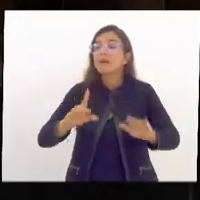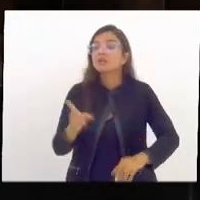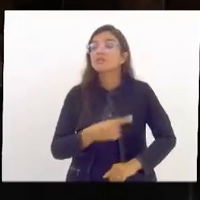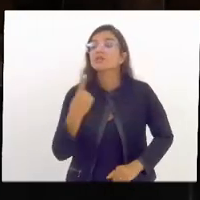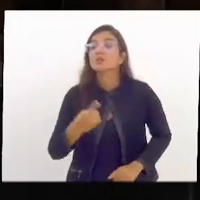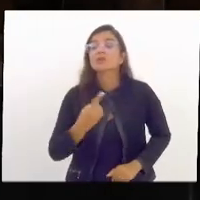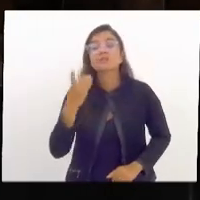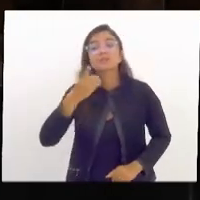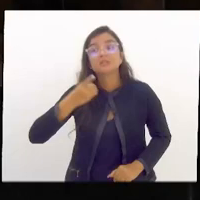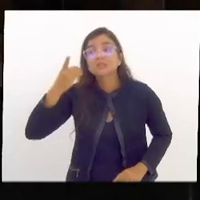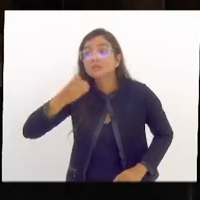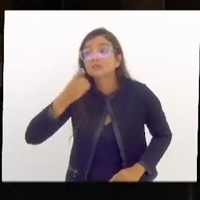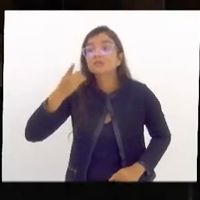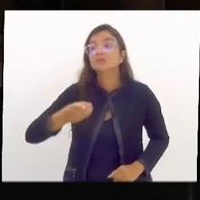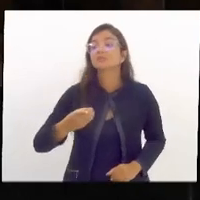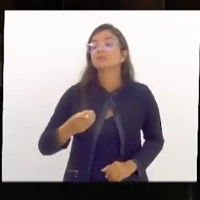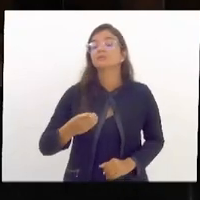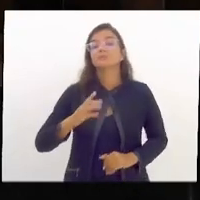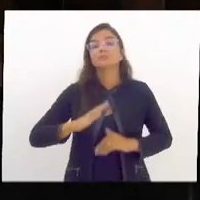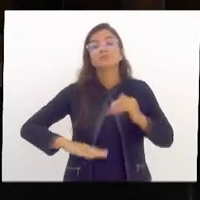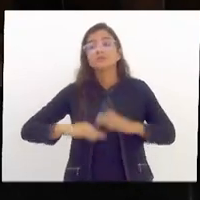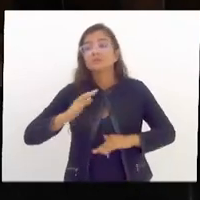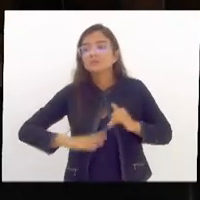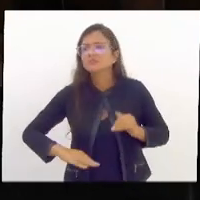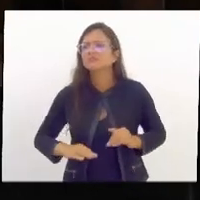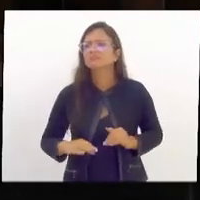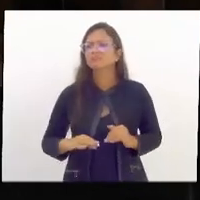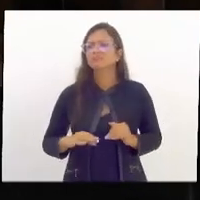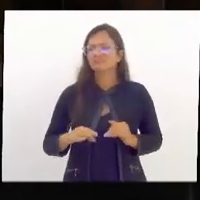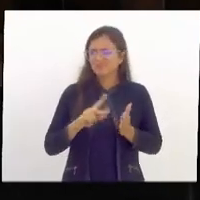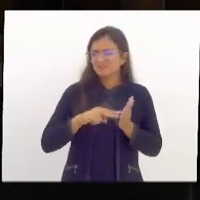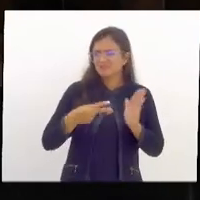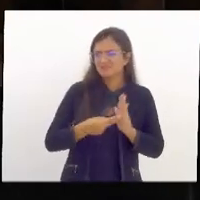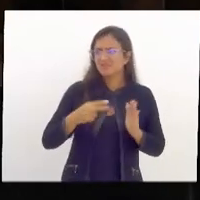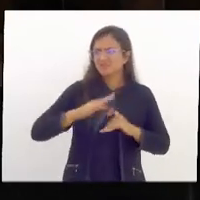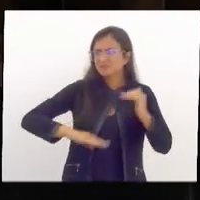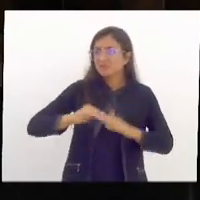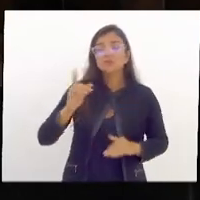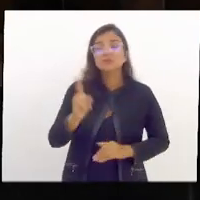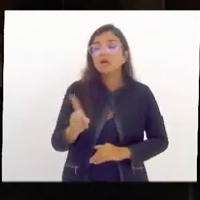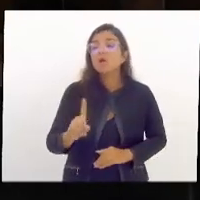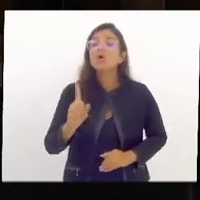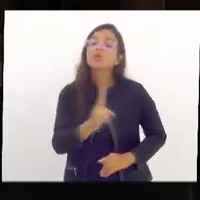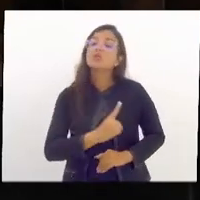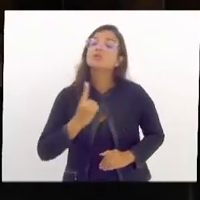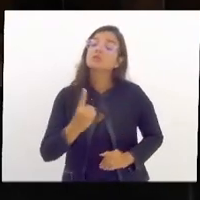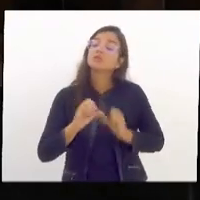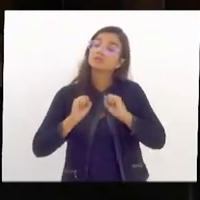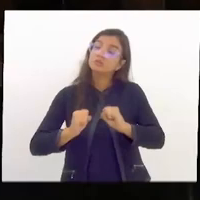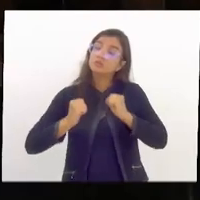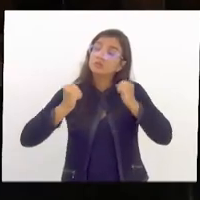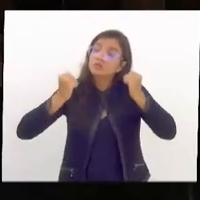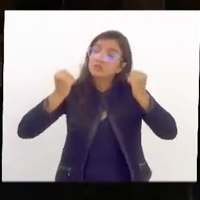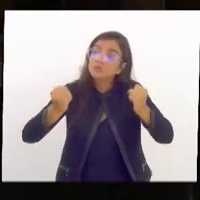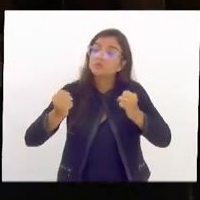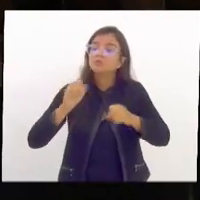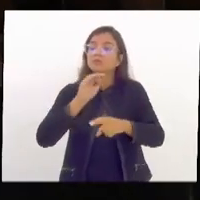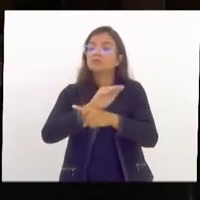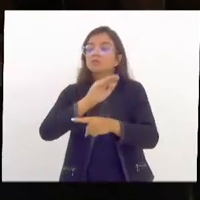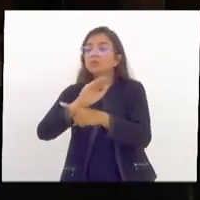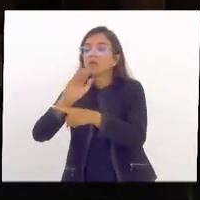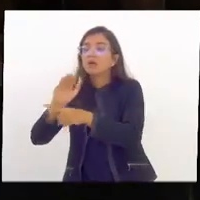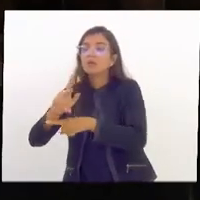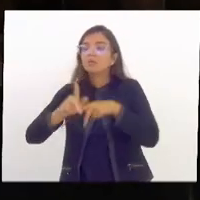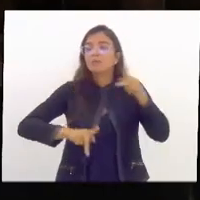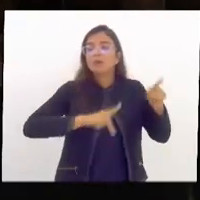Ser deputado e deputada não deveria ser uma profissão. Isso é uma entrega que a gente faz em determinado tempo para a